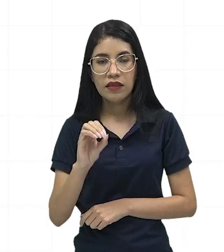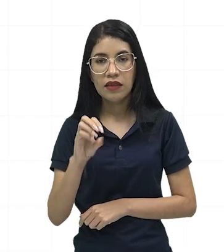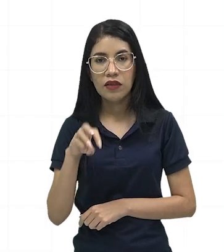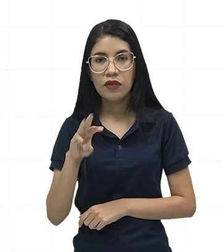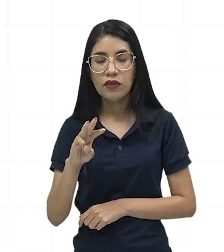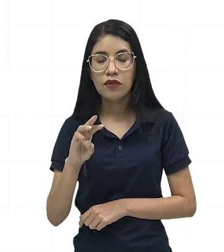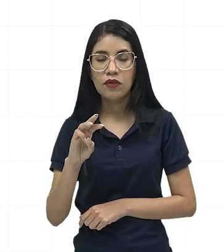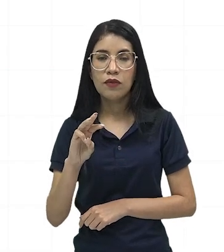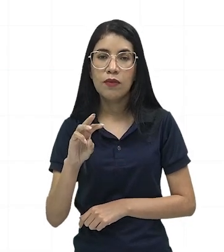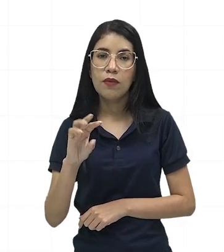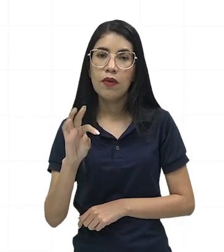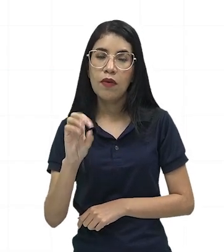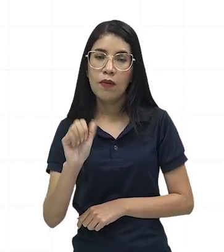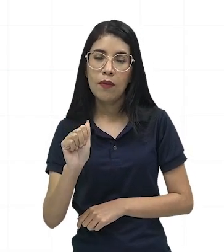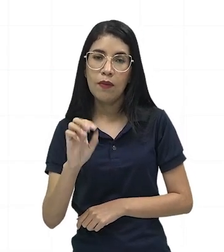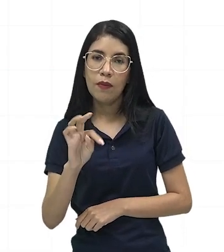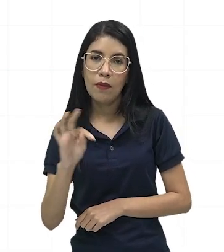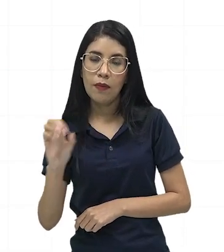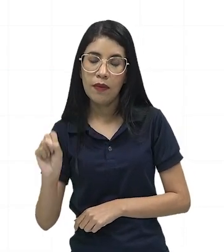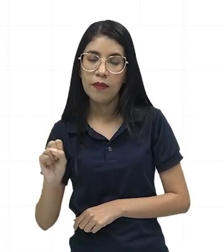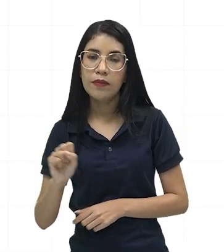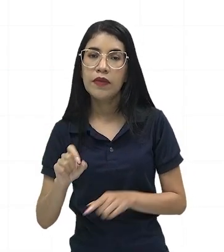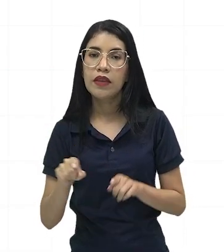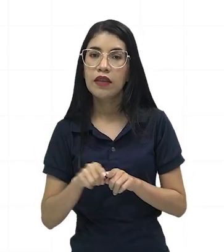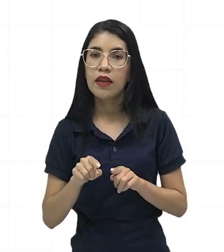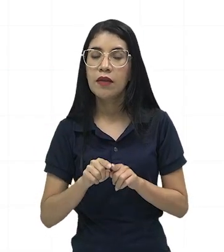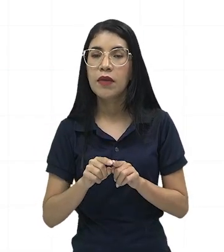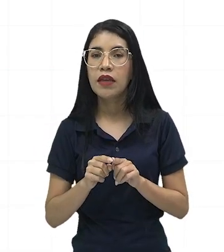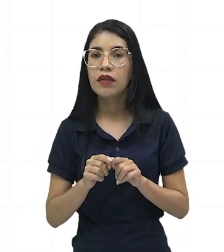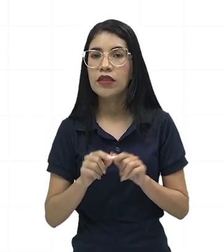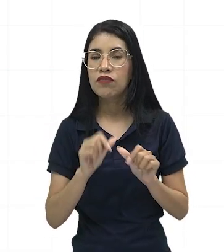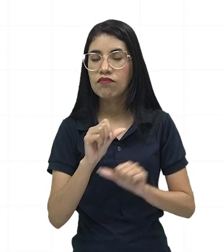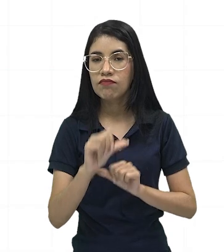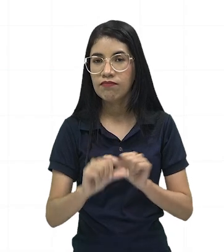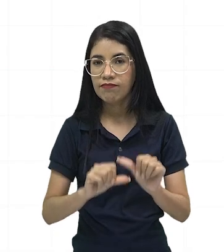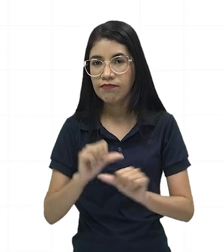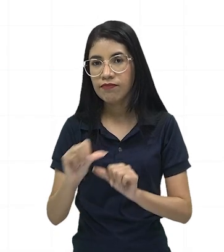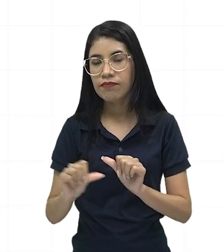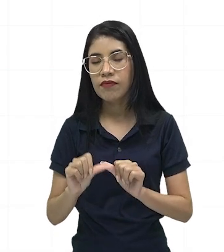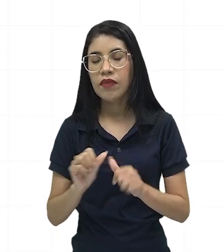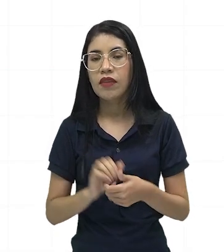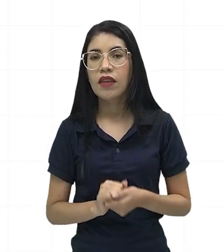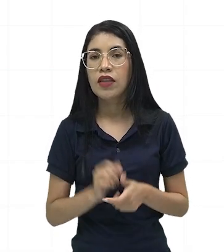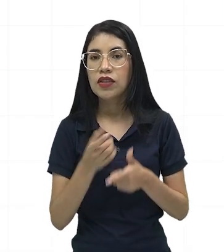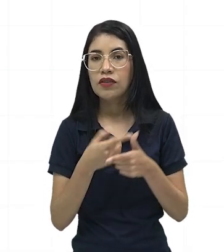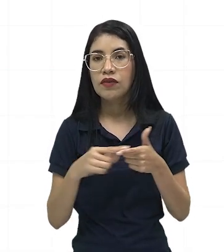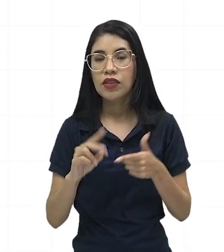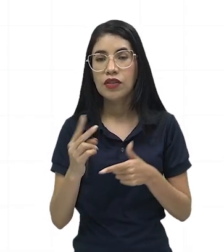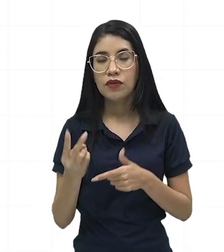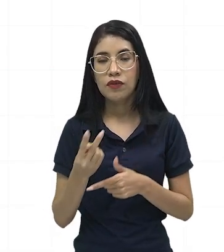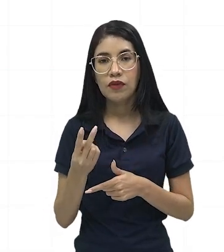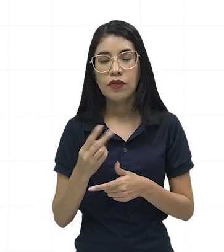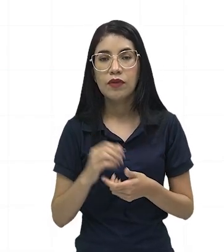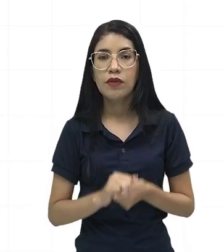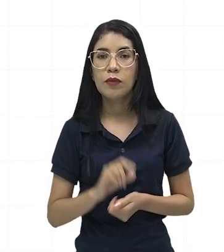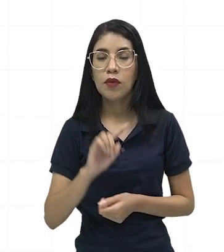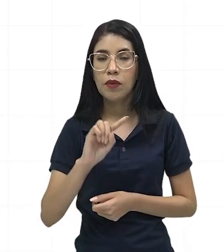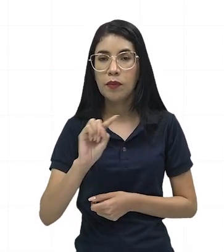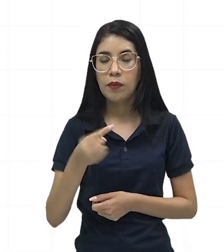watts por hora, ou ainda fazendo aquela conversão, né, dividindo aí esses watts por